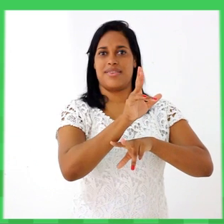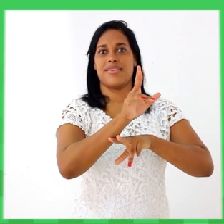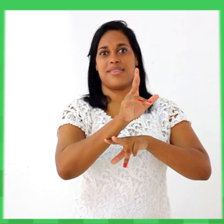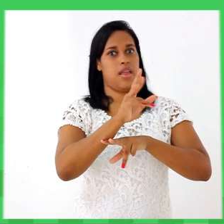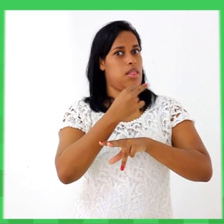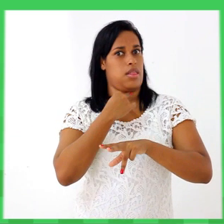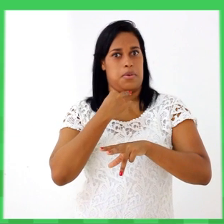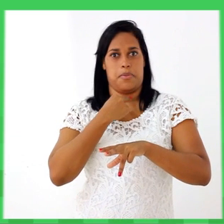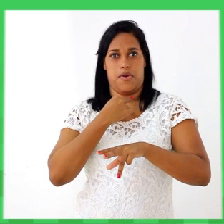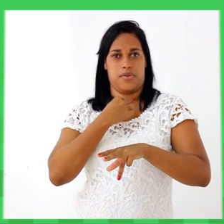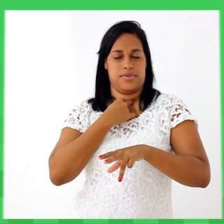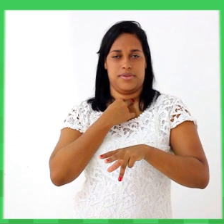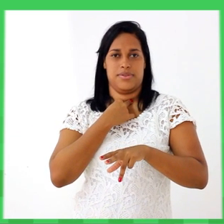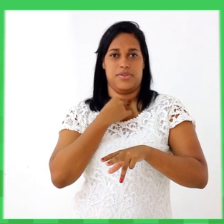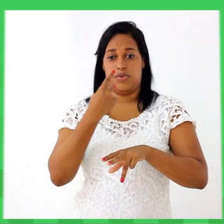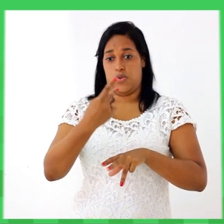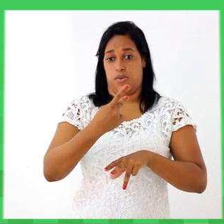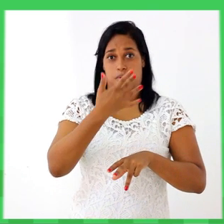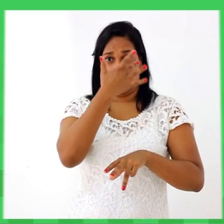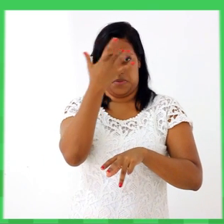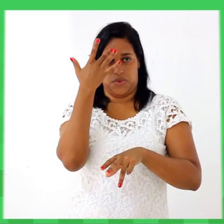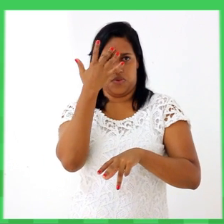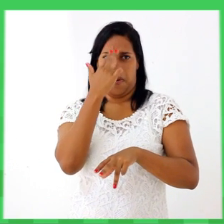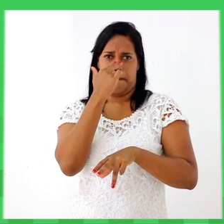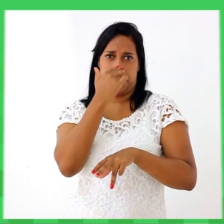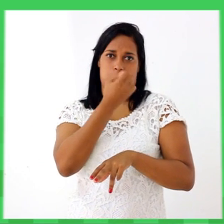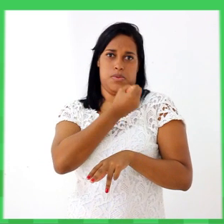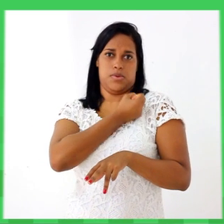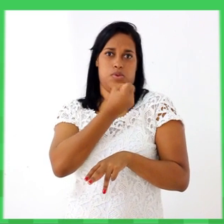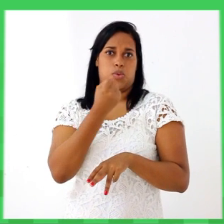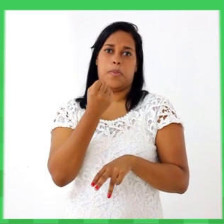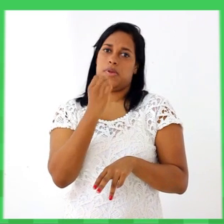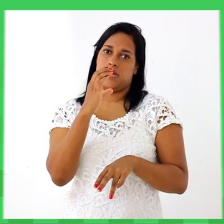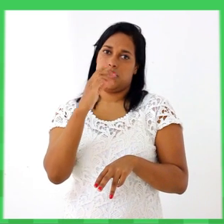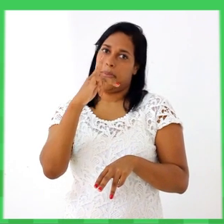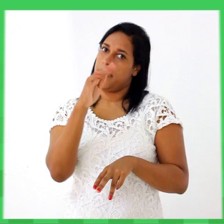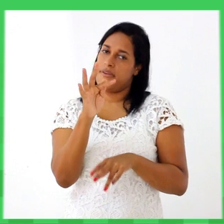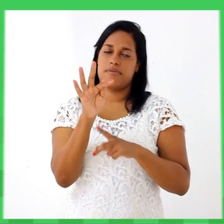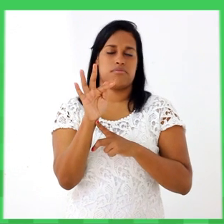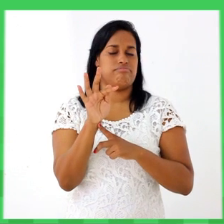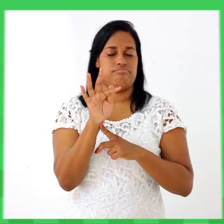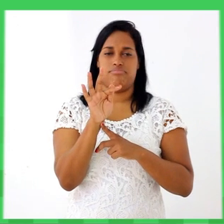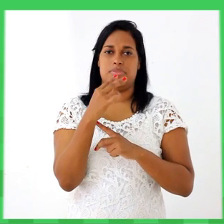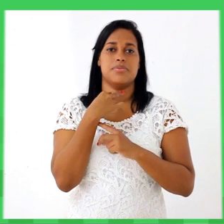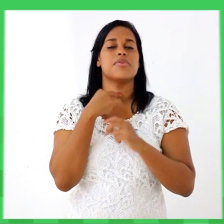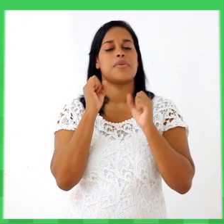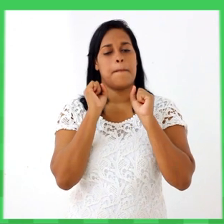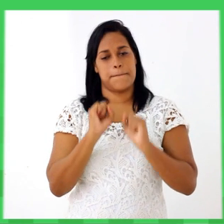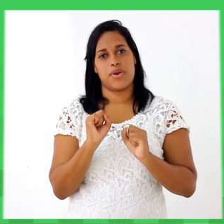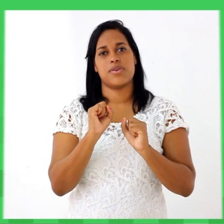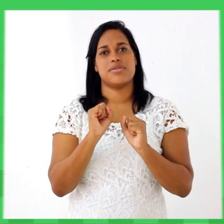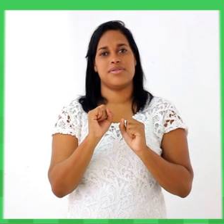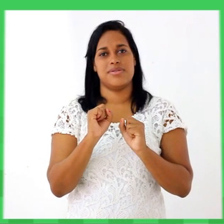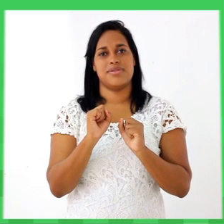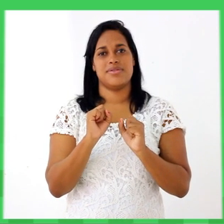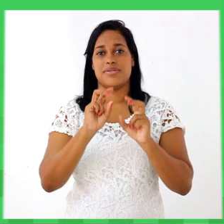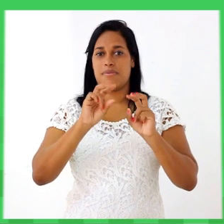não podemos ter 2 pessoas com o mesmo CPF. Então CPF pode ser um atributo-chave. Ok?